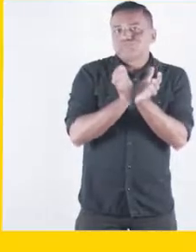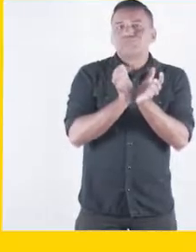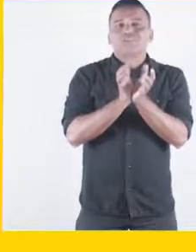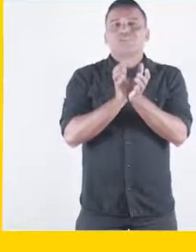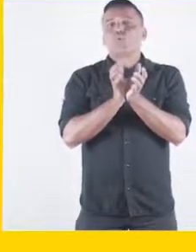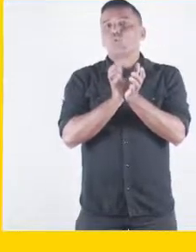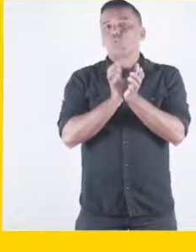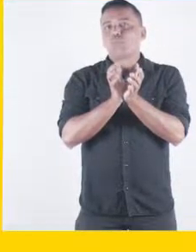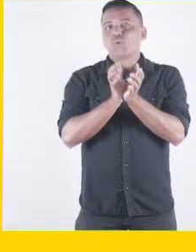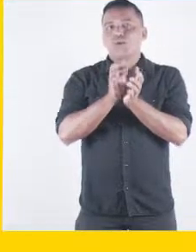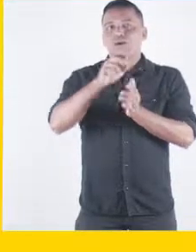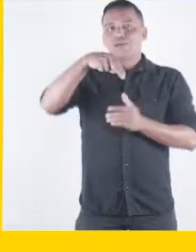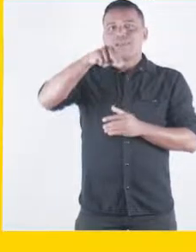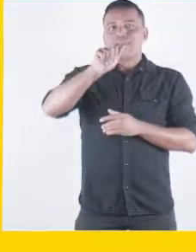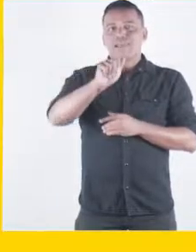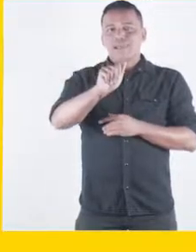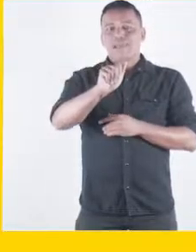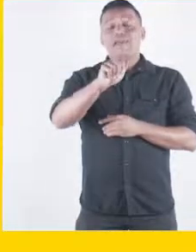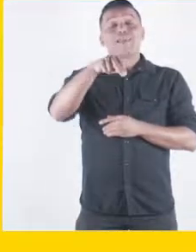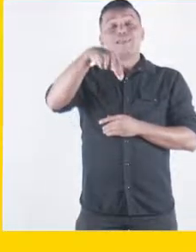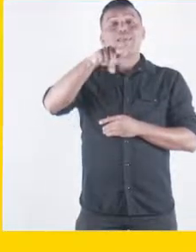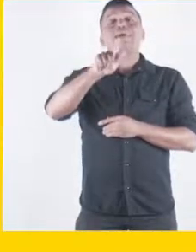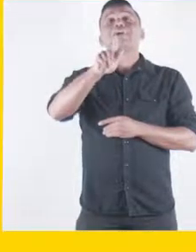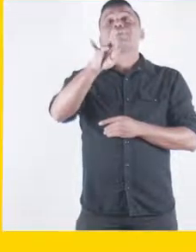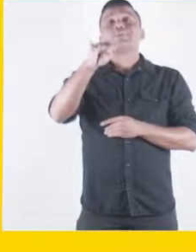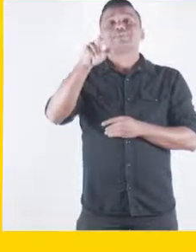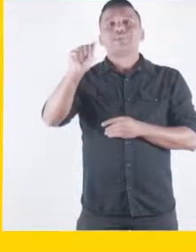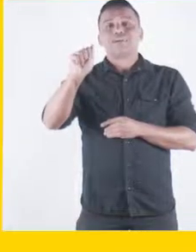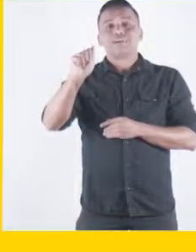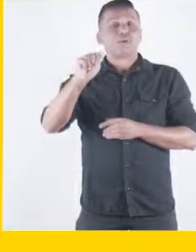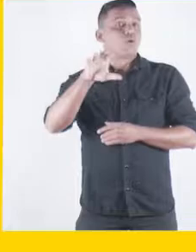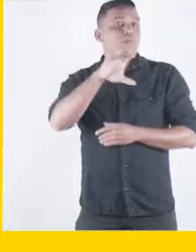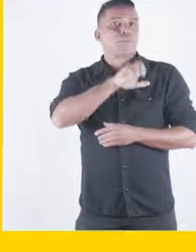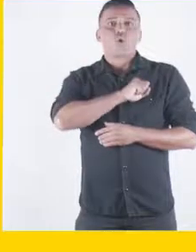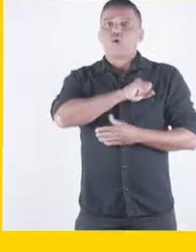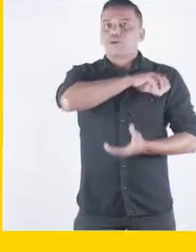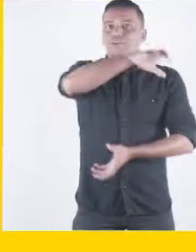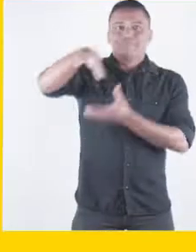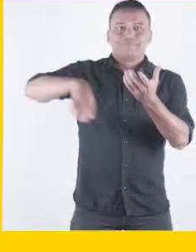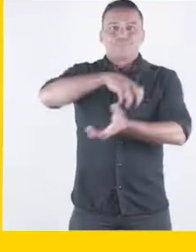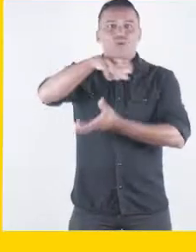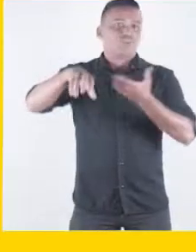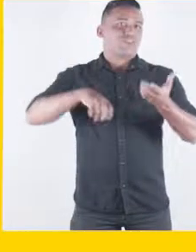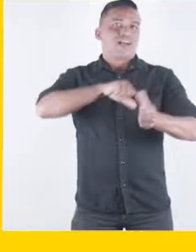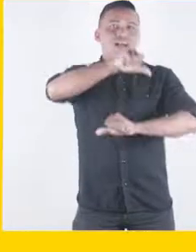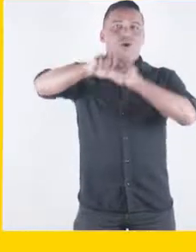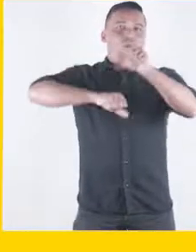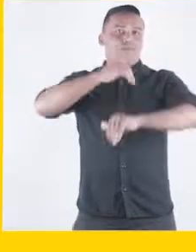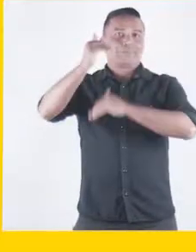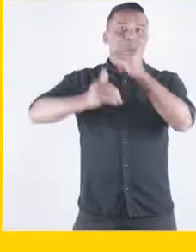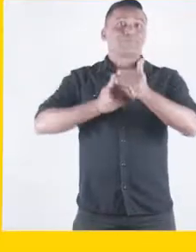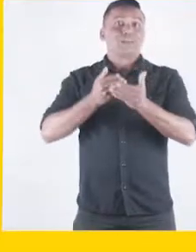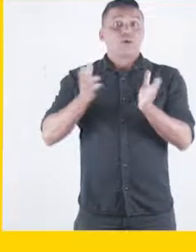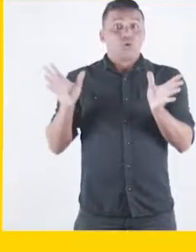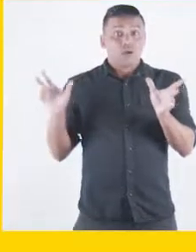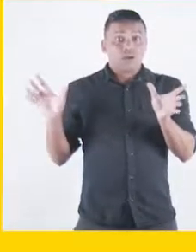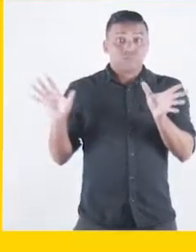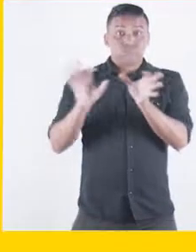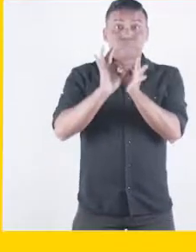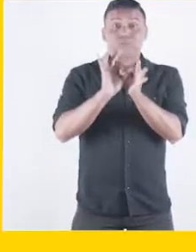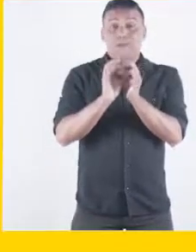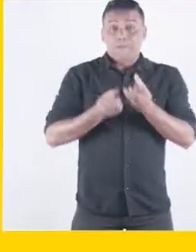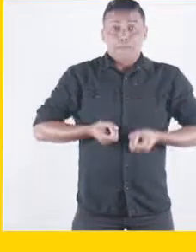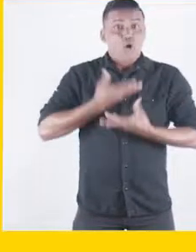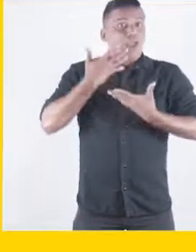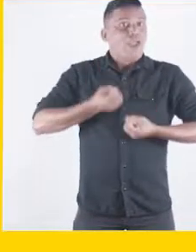Negrícia, chamada Amor e Outras Revoluções, que é onde a gente reúne os poetas, muitos